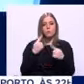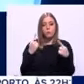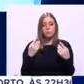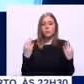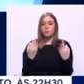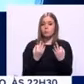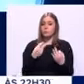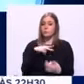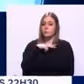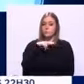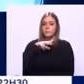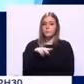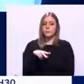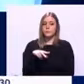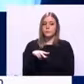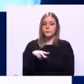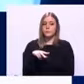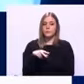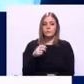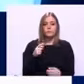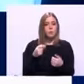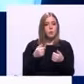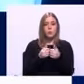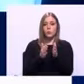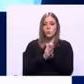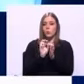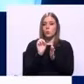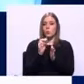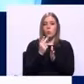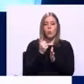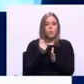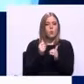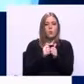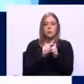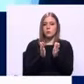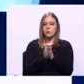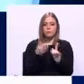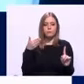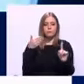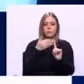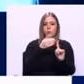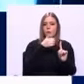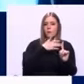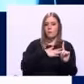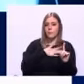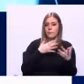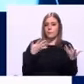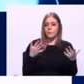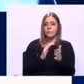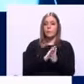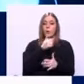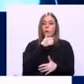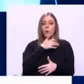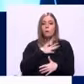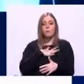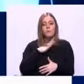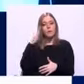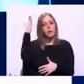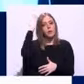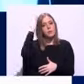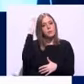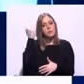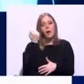em Portugal tudo ou quase tudo vai ter ao Benfica e o Benfica tem uma